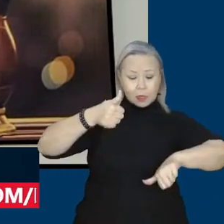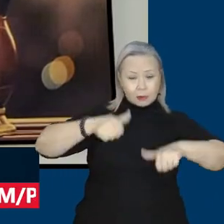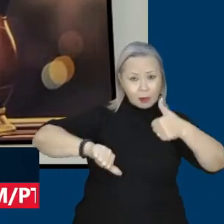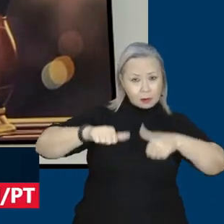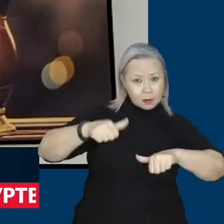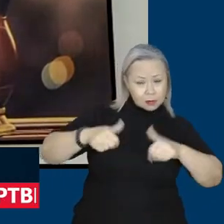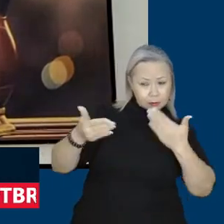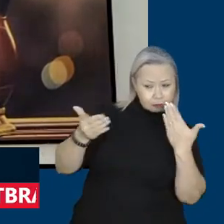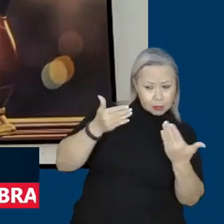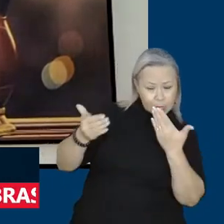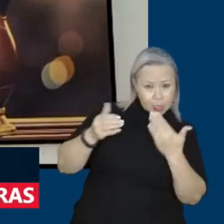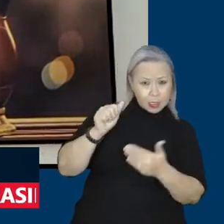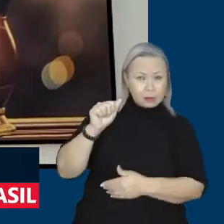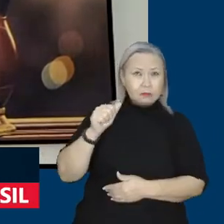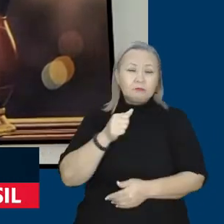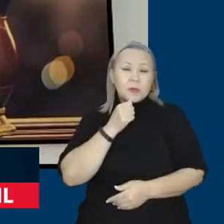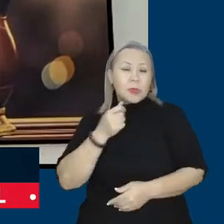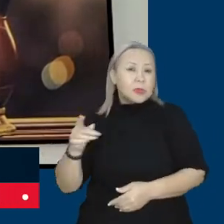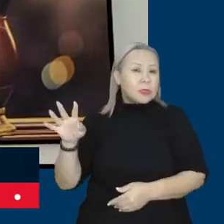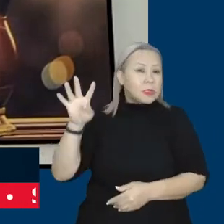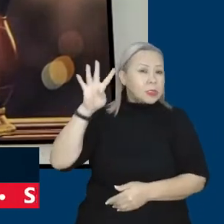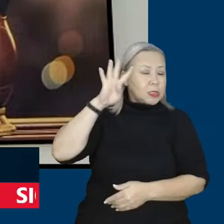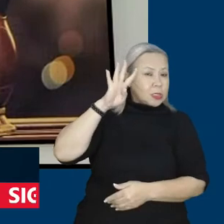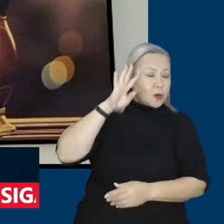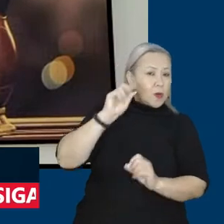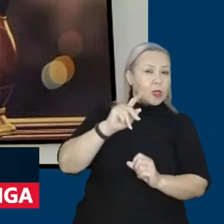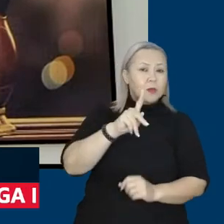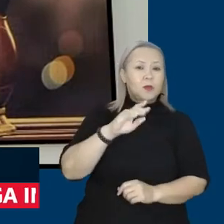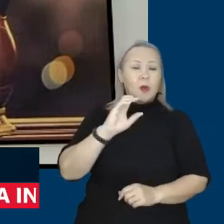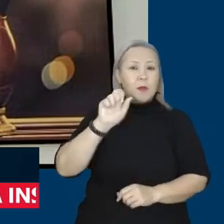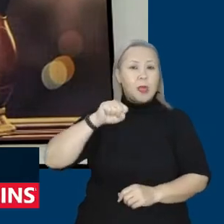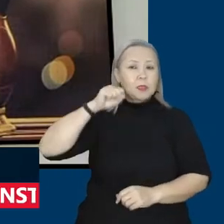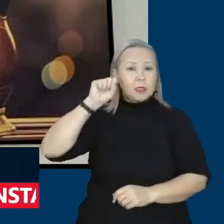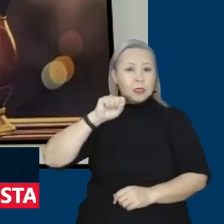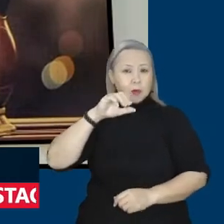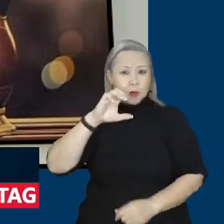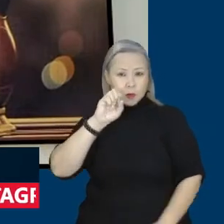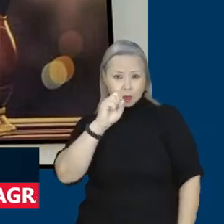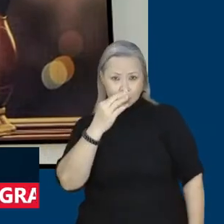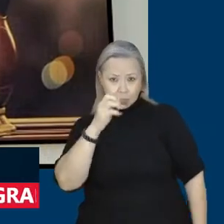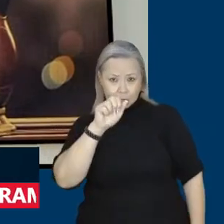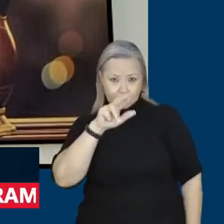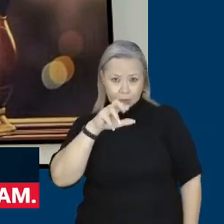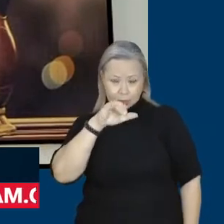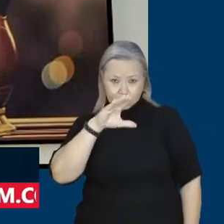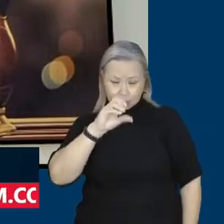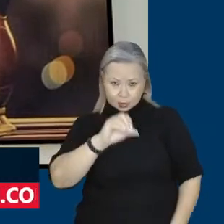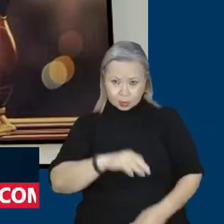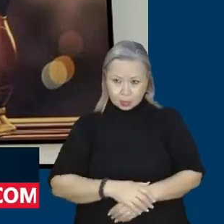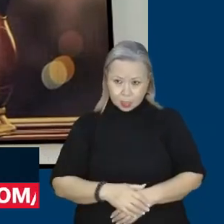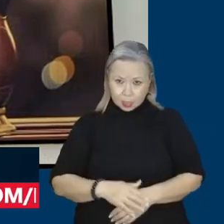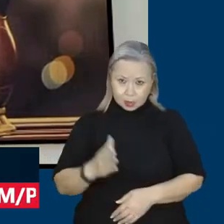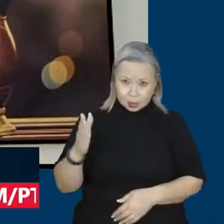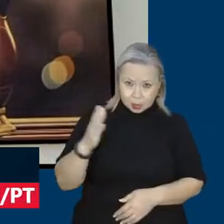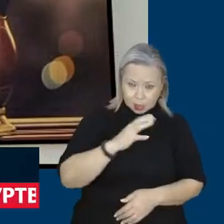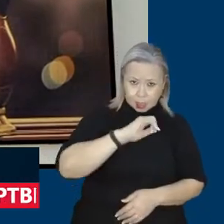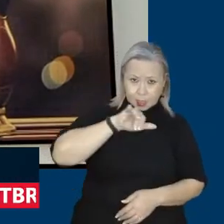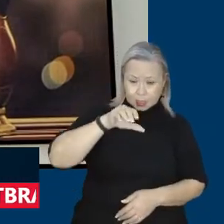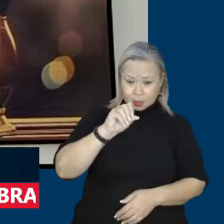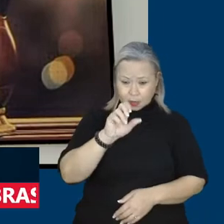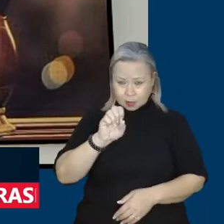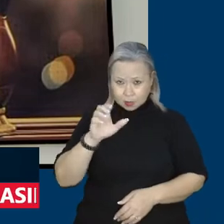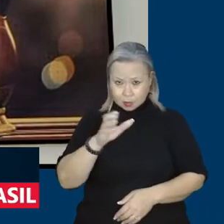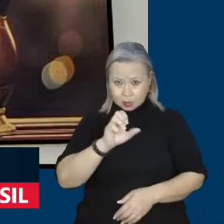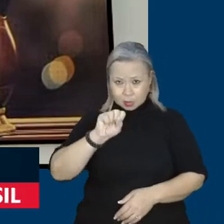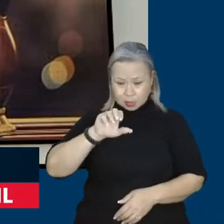até quarta né uma PEC do senadores Tasso Leila José só José Serra e